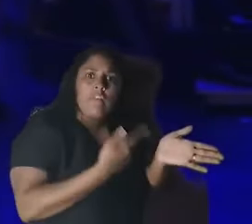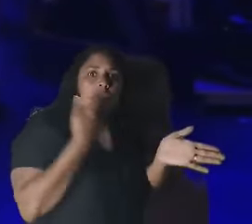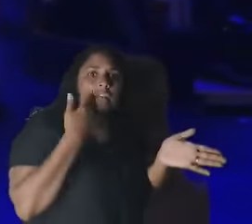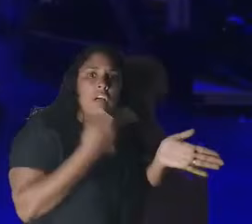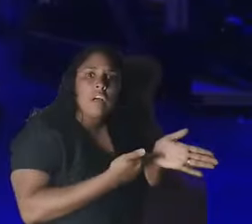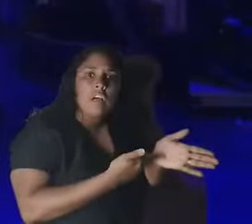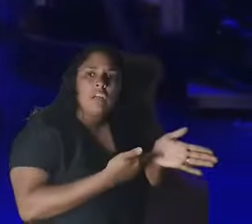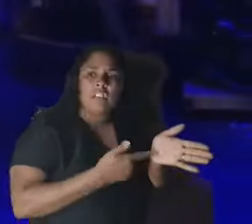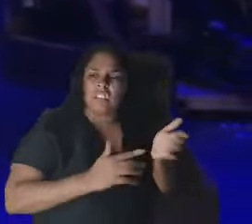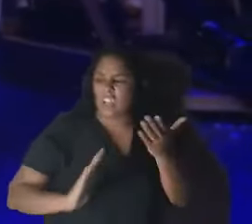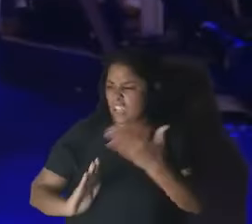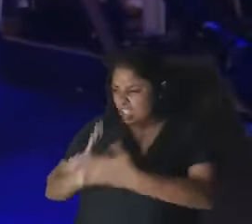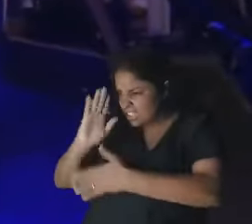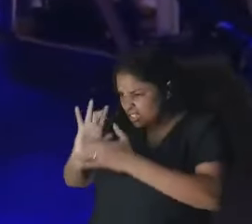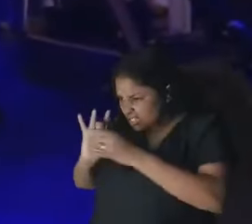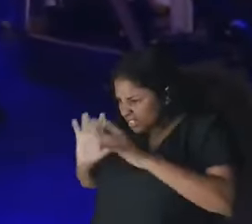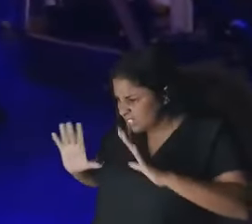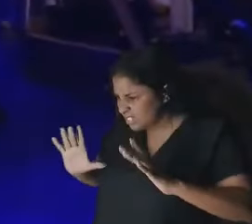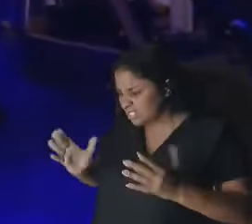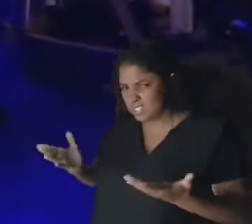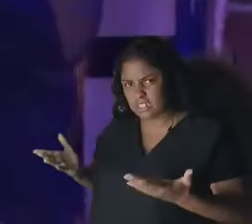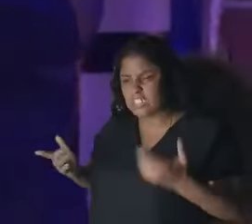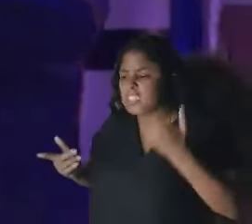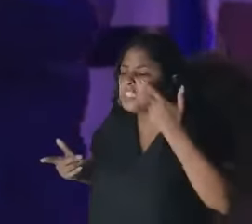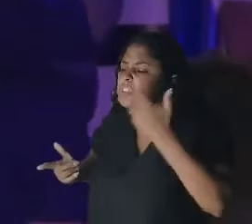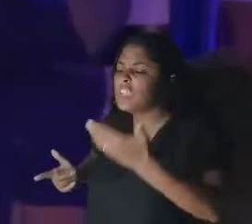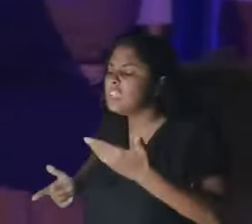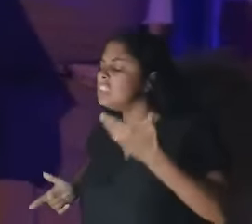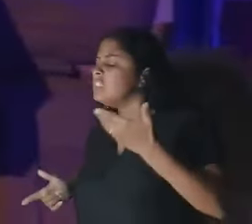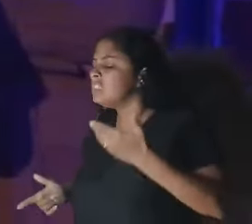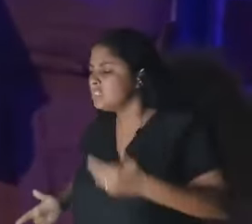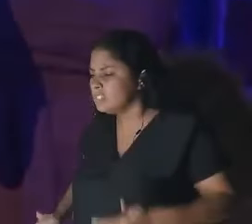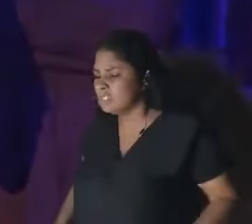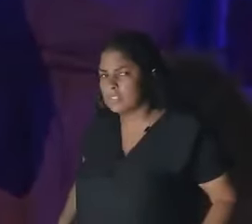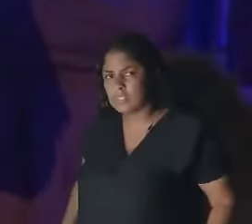verificar. Autorização? Sim. Deixe-me ver.